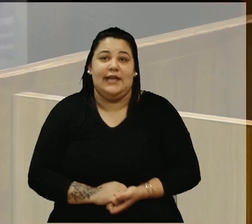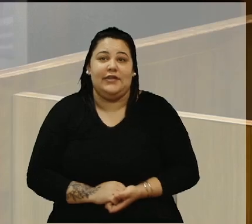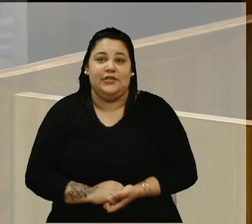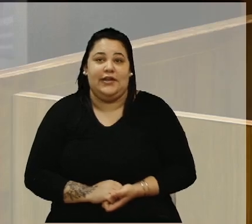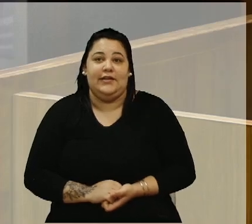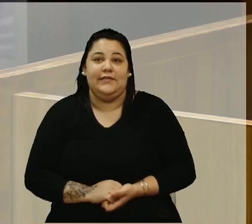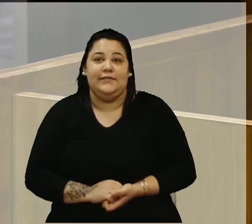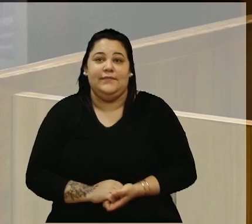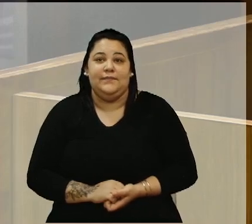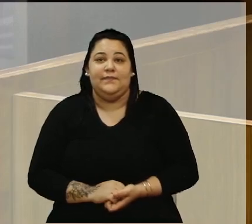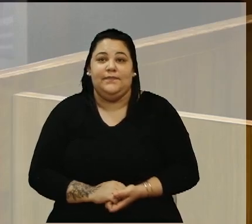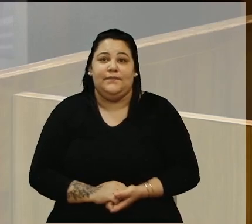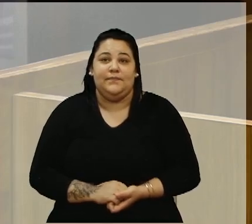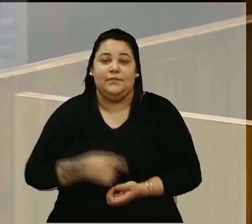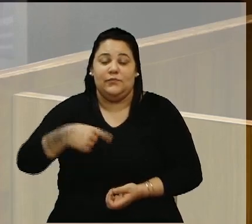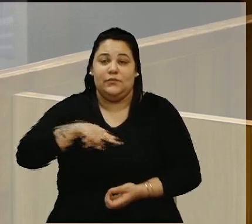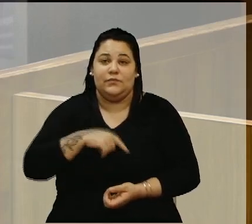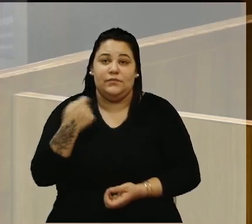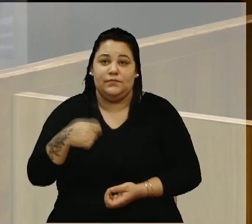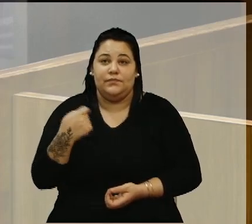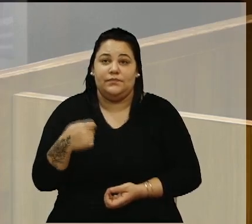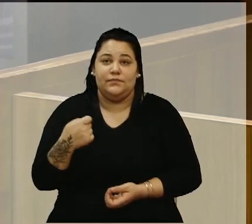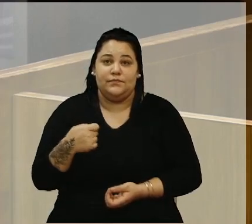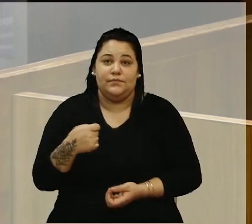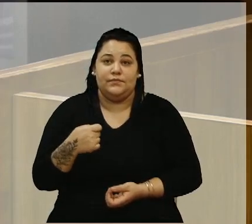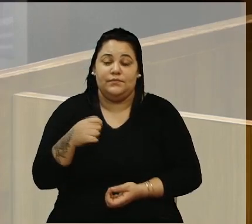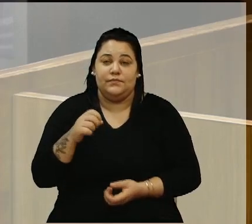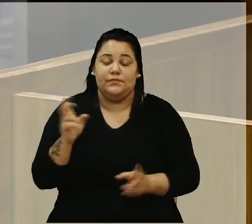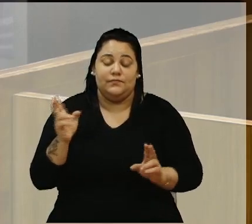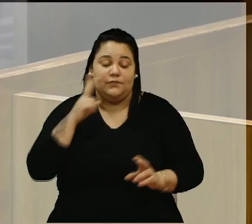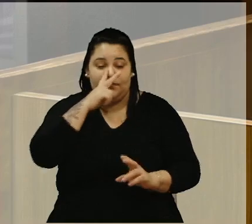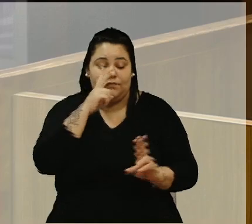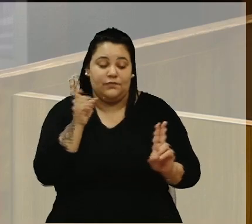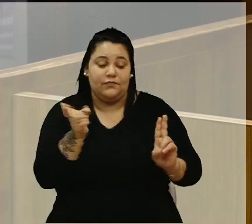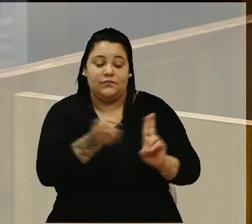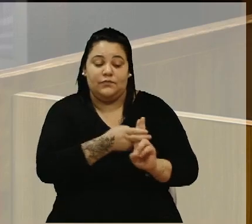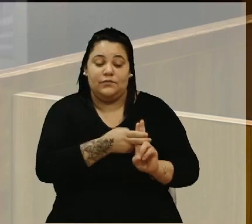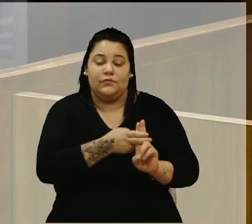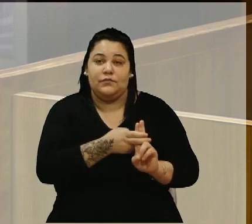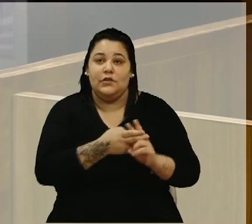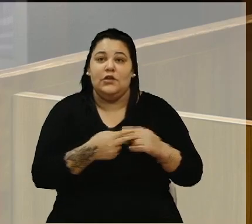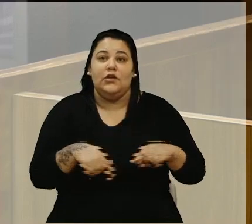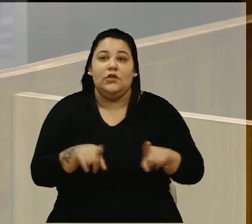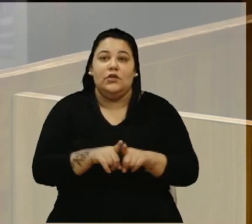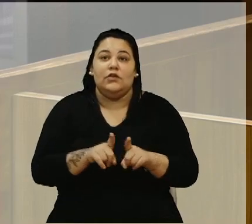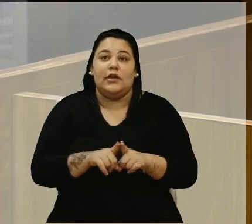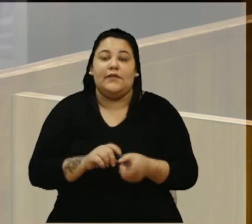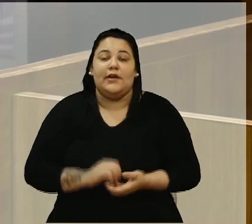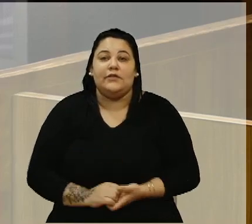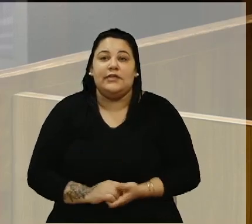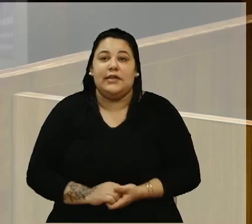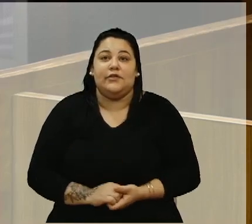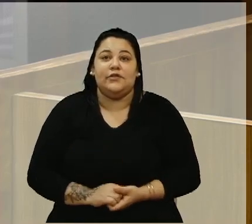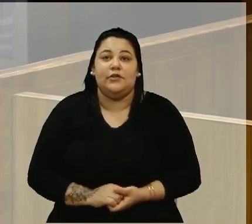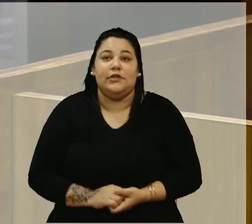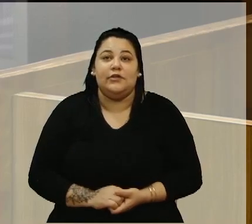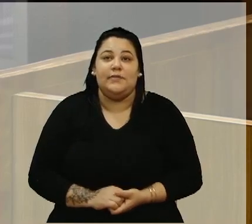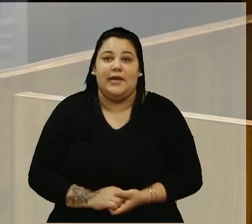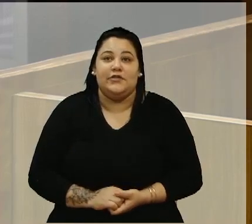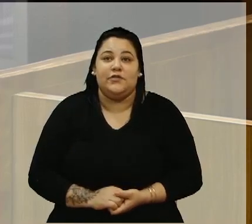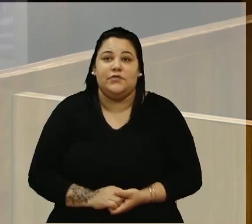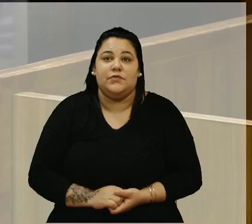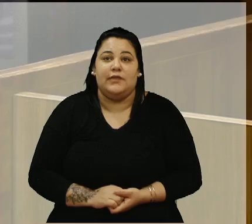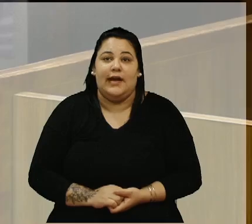precisamos fortalecer o SUS. Nós precisamos de mais recursos. O município já